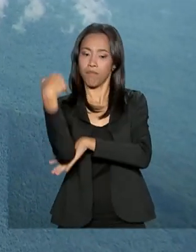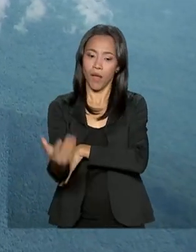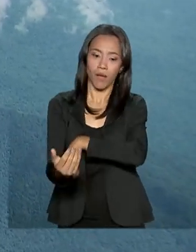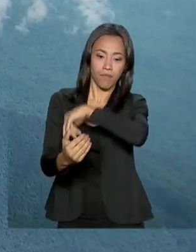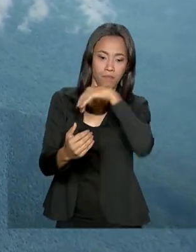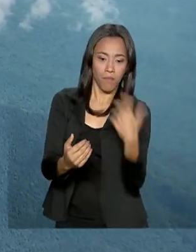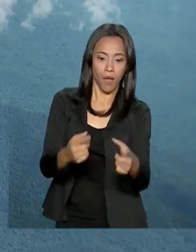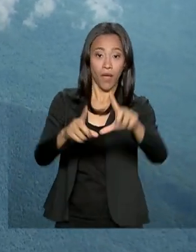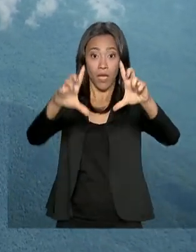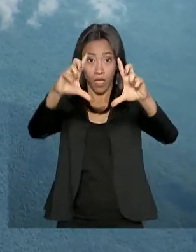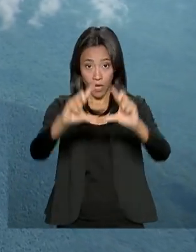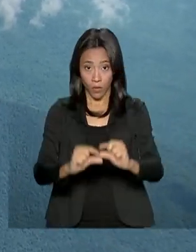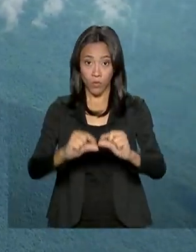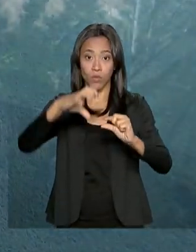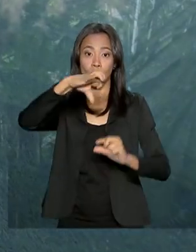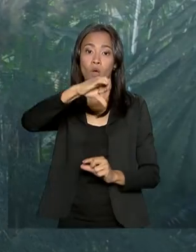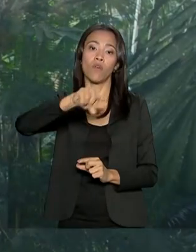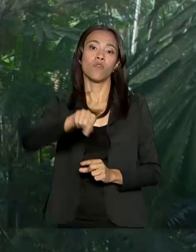região caiu